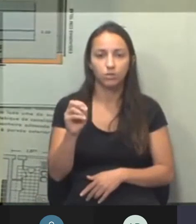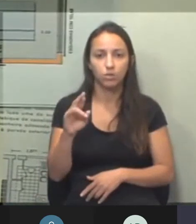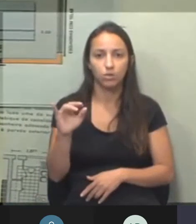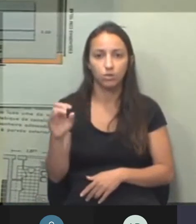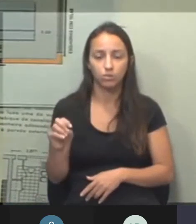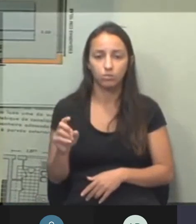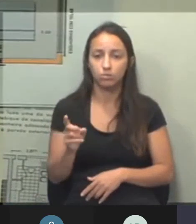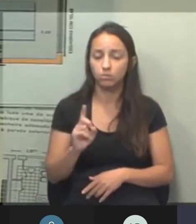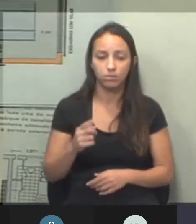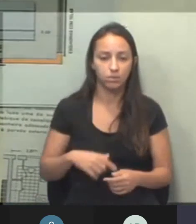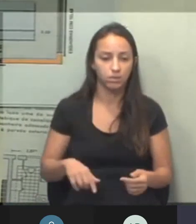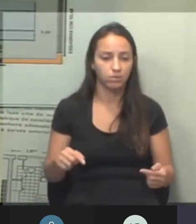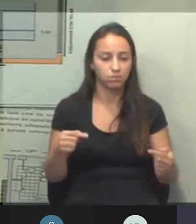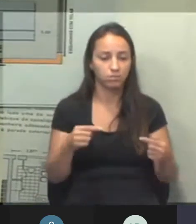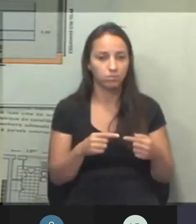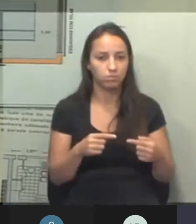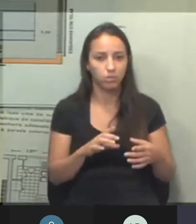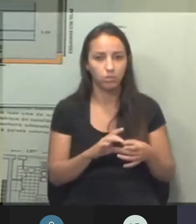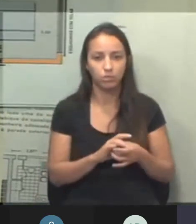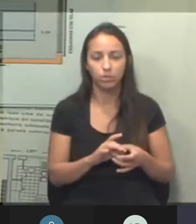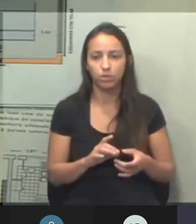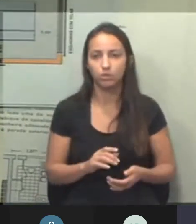à parte do